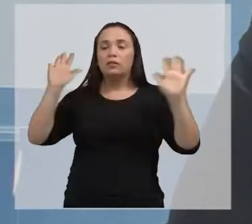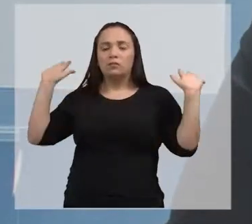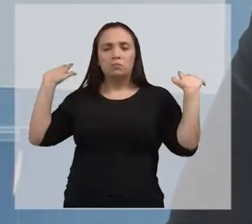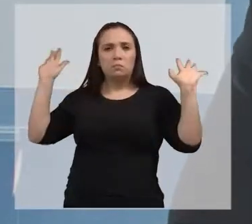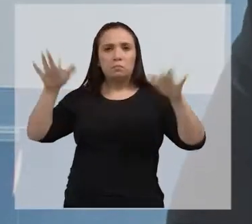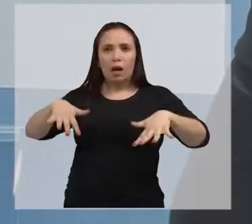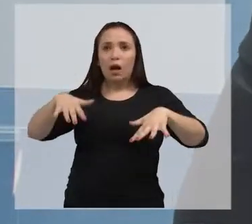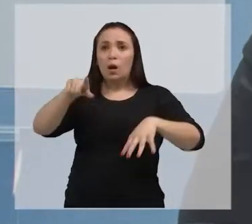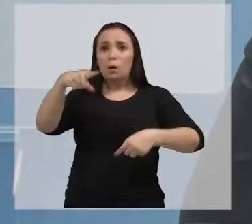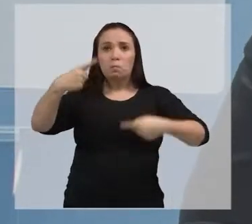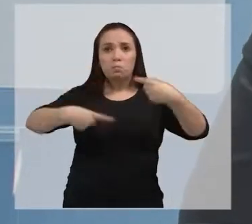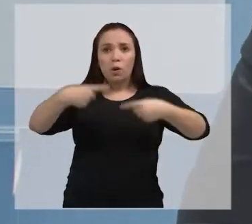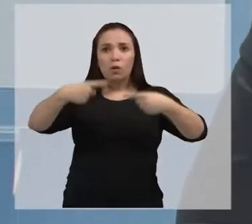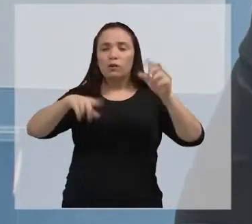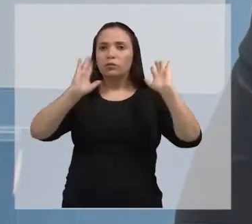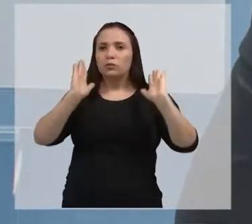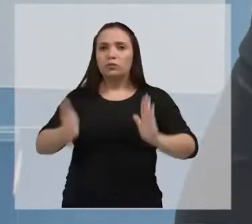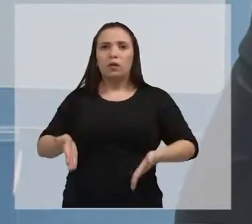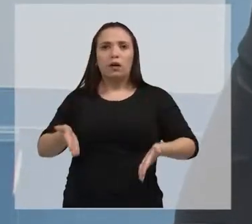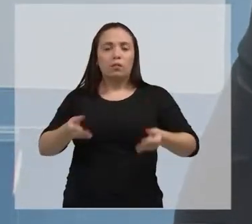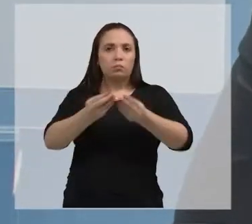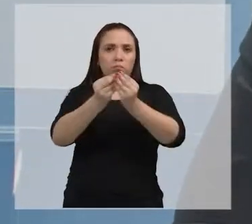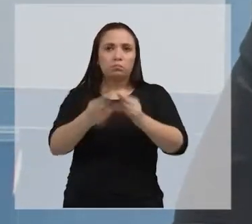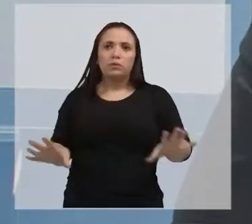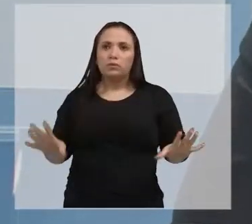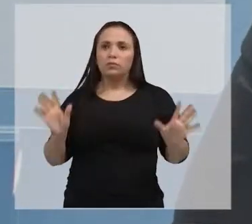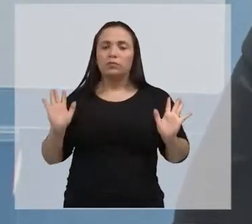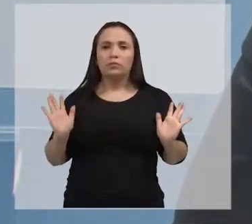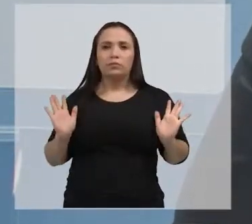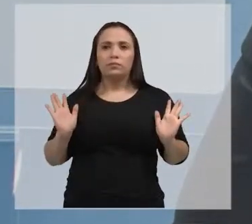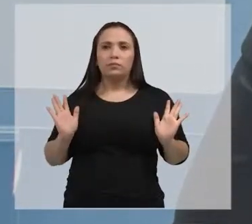que vocês estão perdidos no processo. Vocês estão